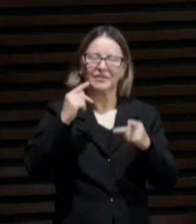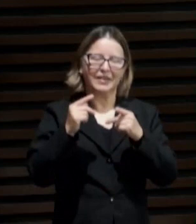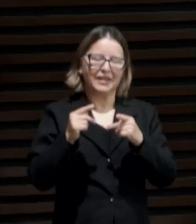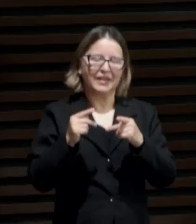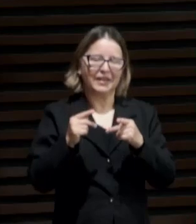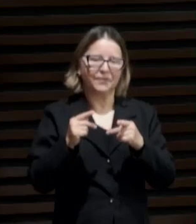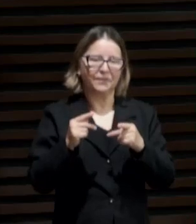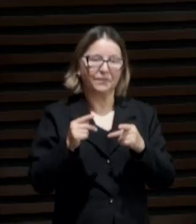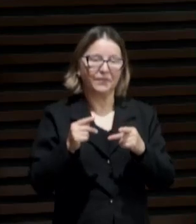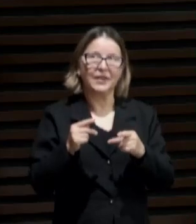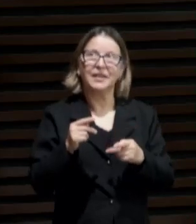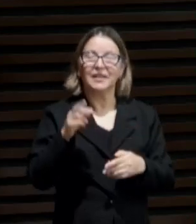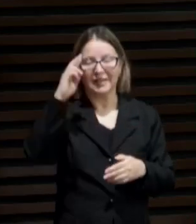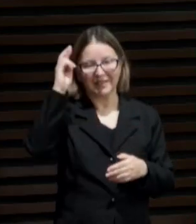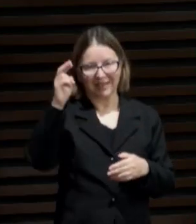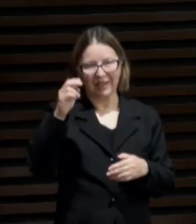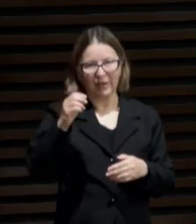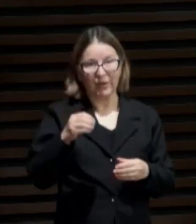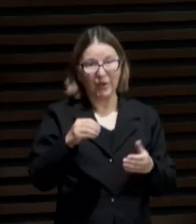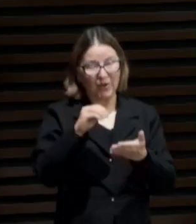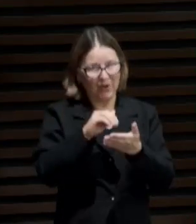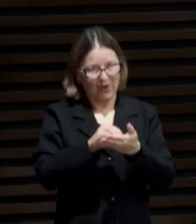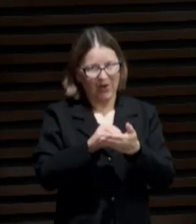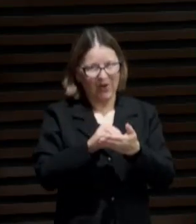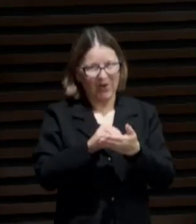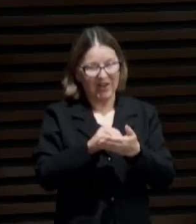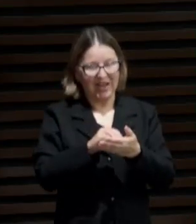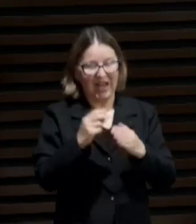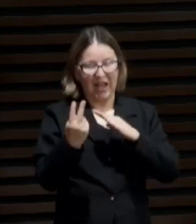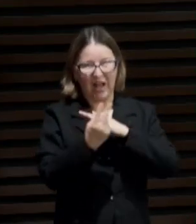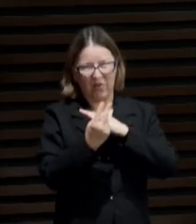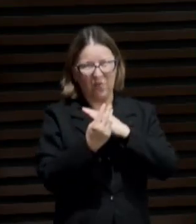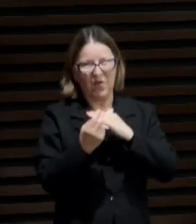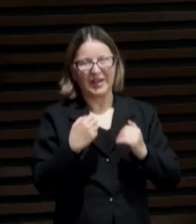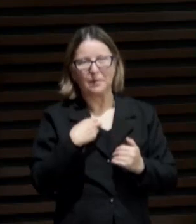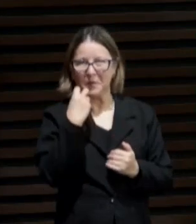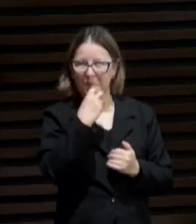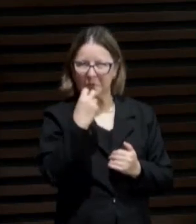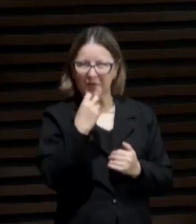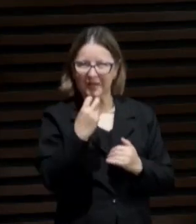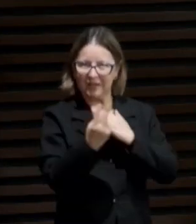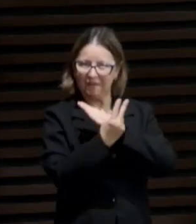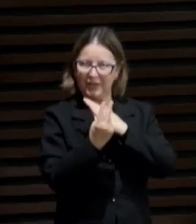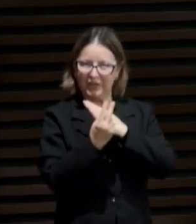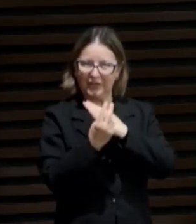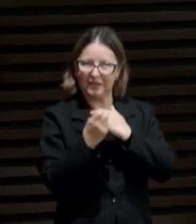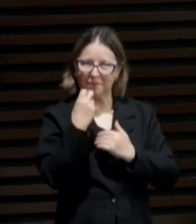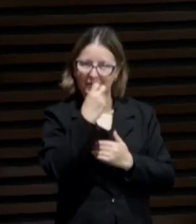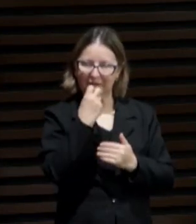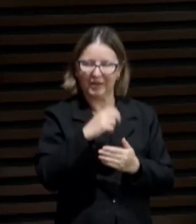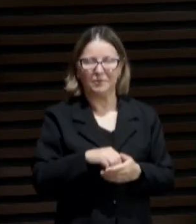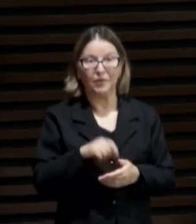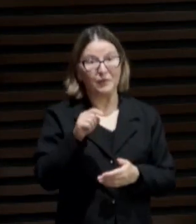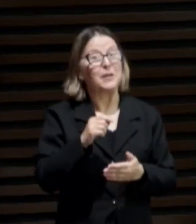boca, vigia a porta dos meus lábios. Há uma oração que você pode começar a partir de hoje,